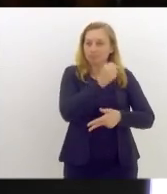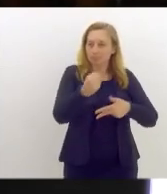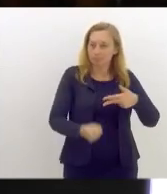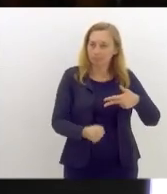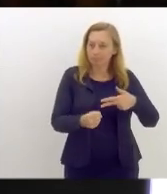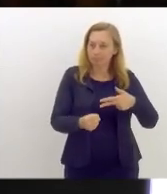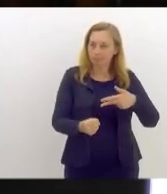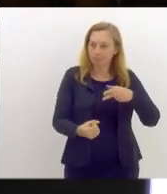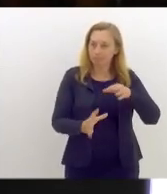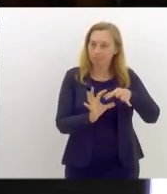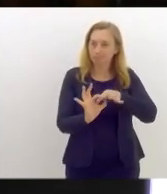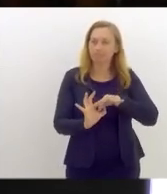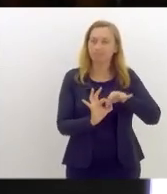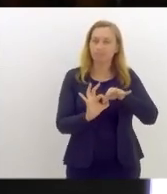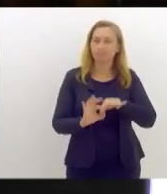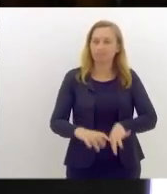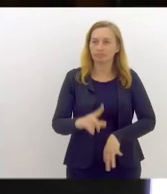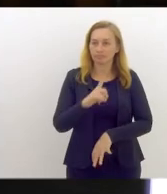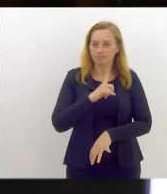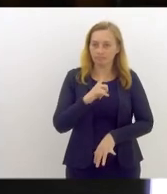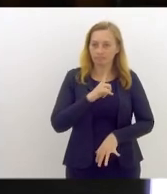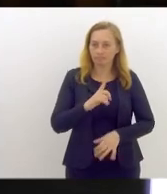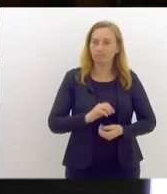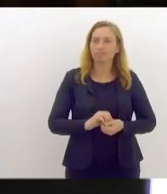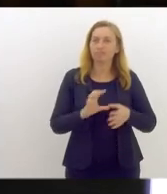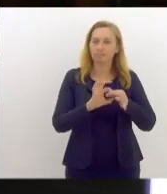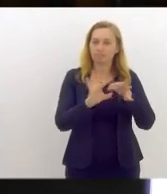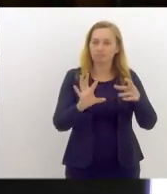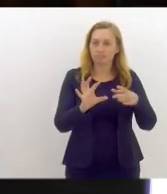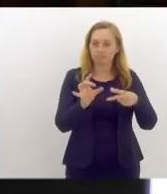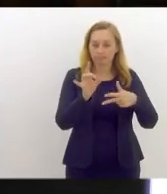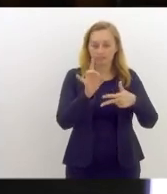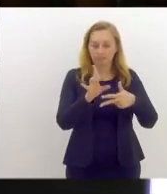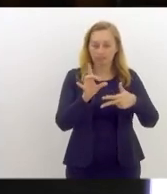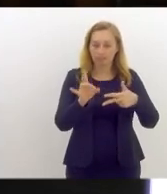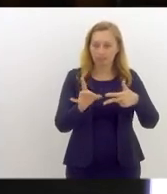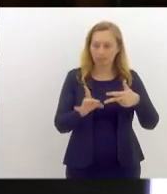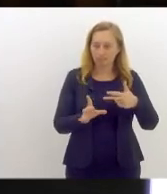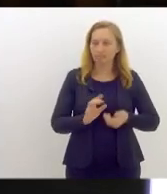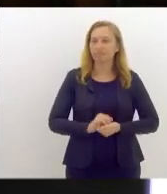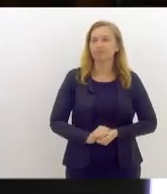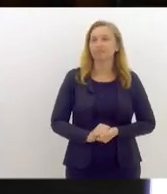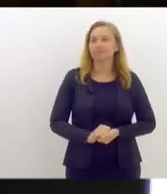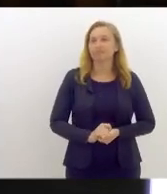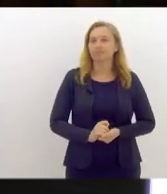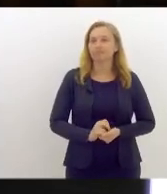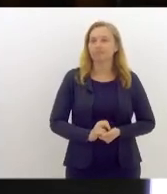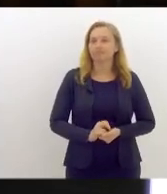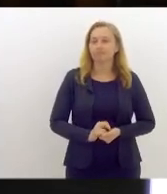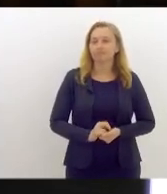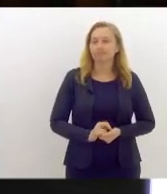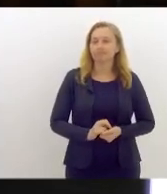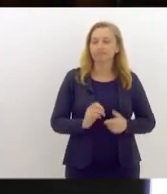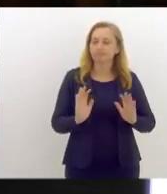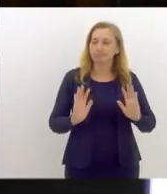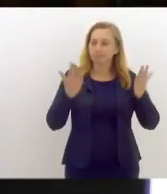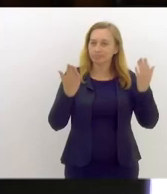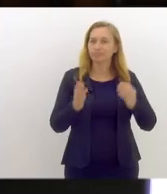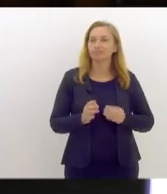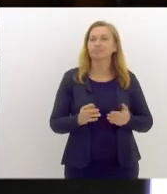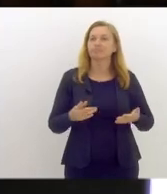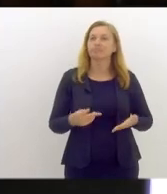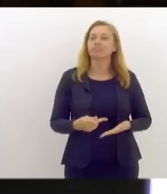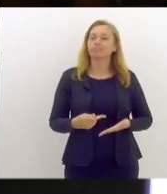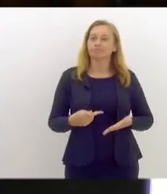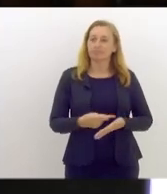independentes e harmônicos e essa essa esse evento que